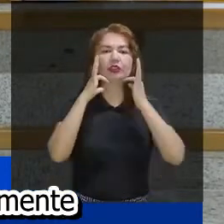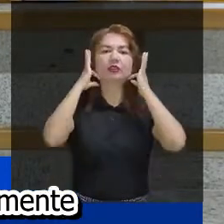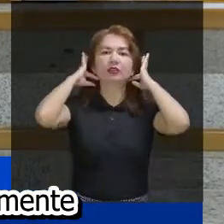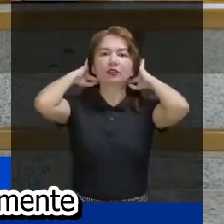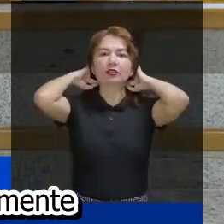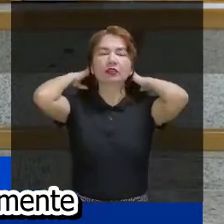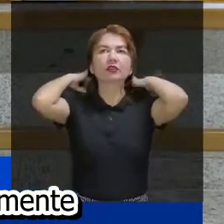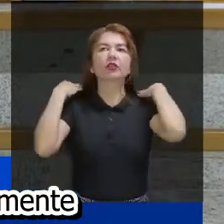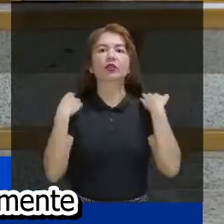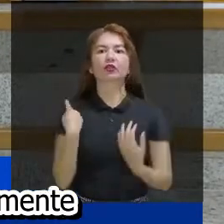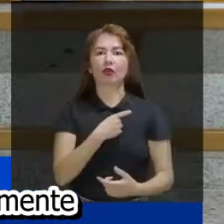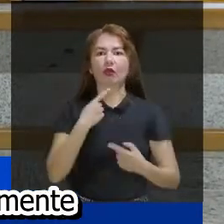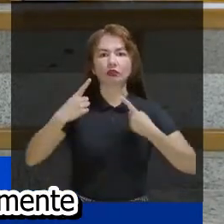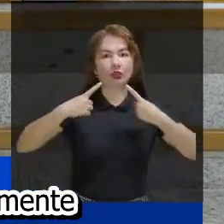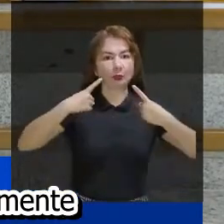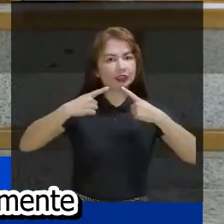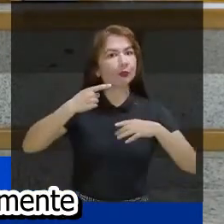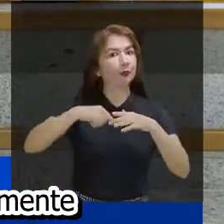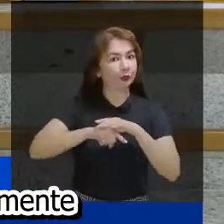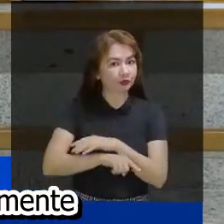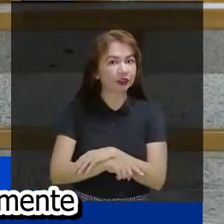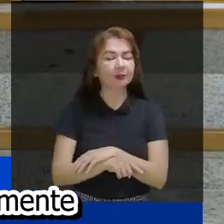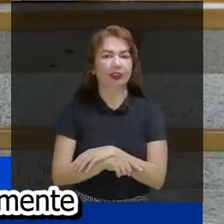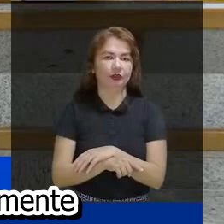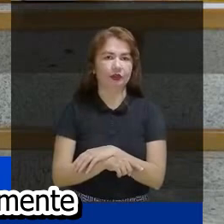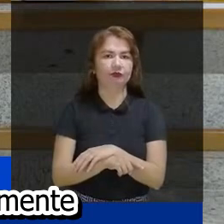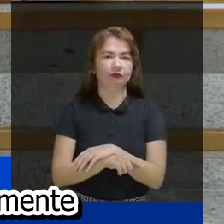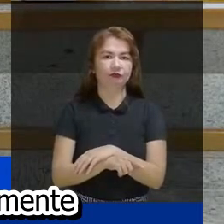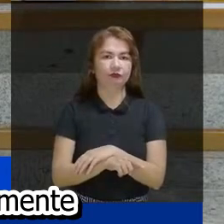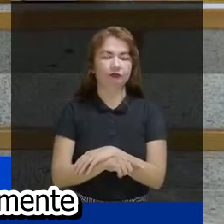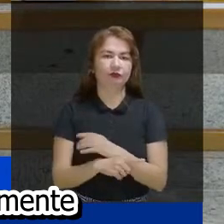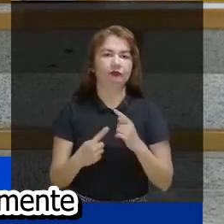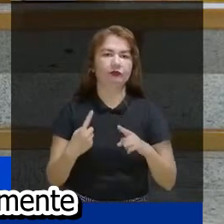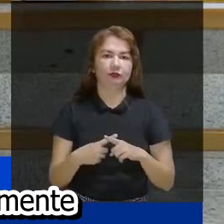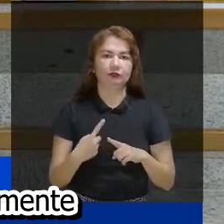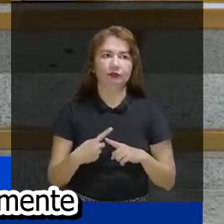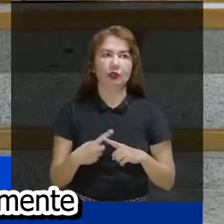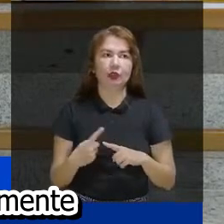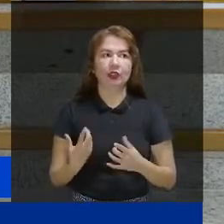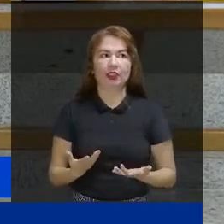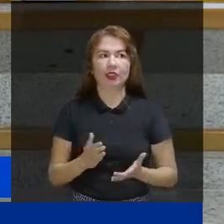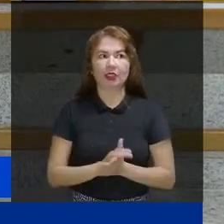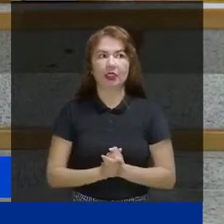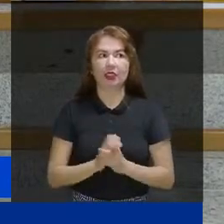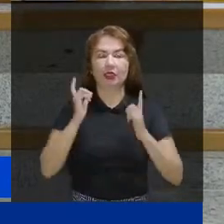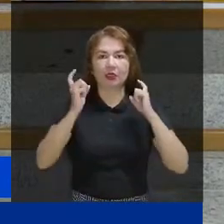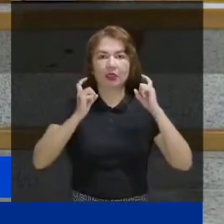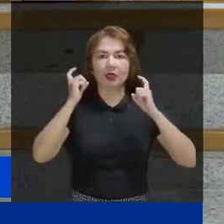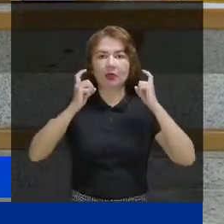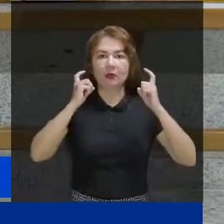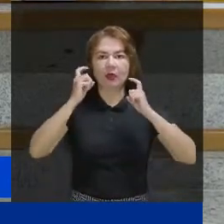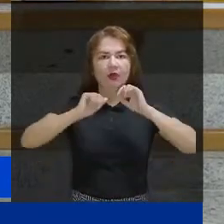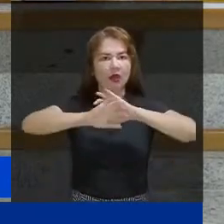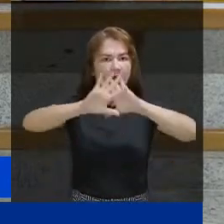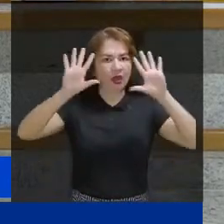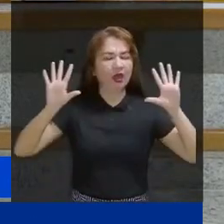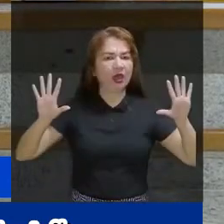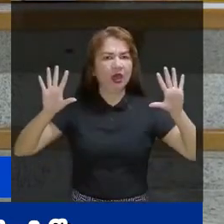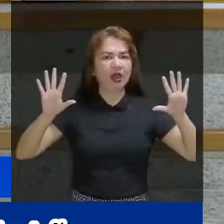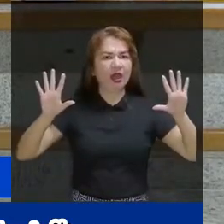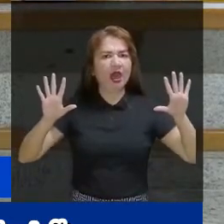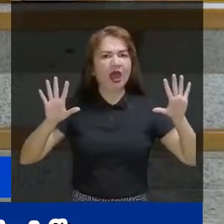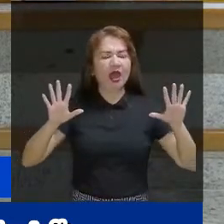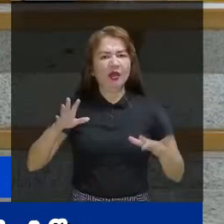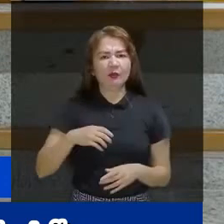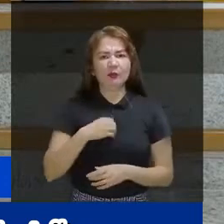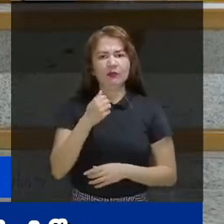dos pares para nós debatermos profundamente isso aqui, porque, de fato, a preocupação, ficou bem clara, a preocupação do doutor